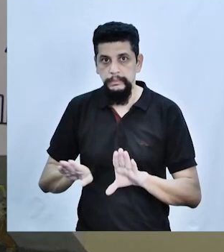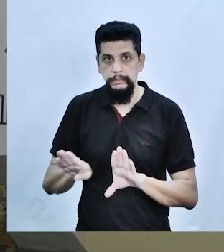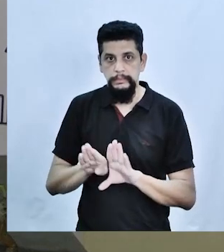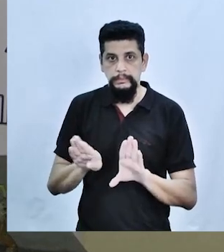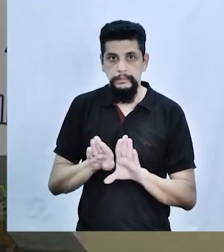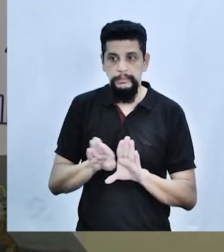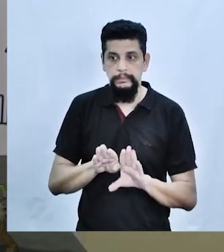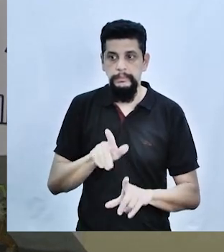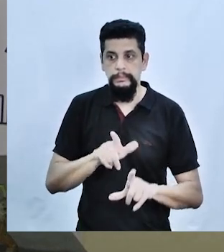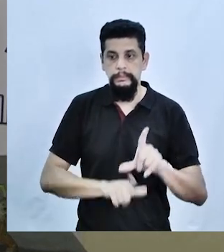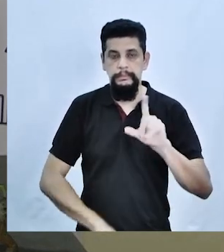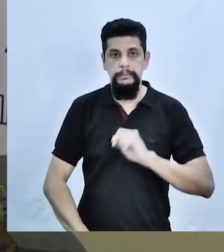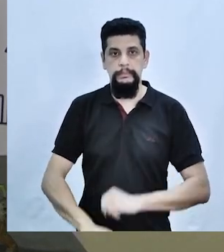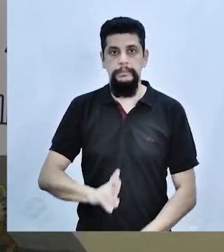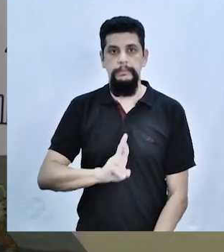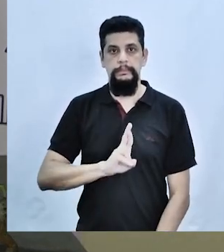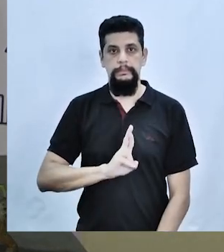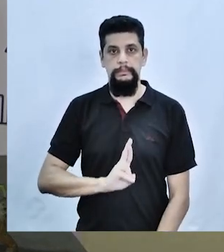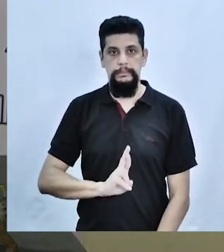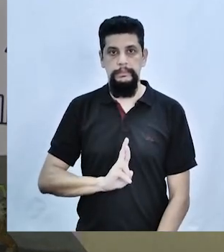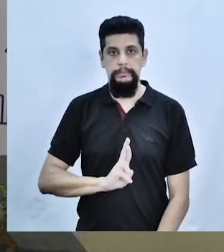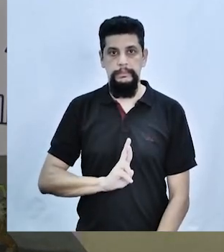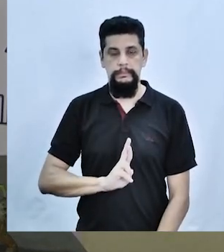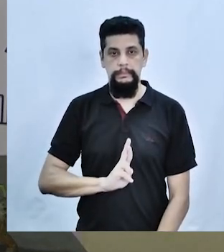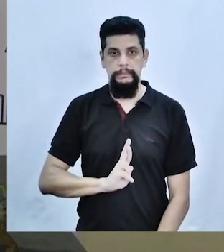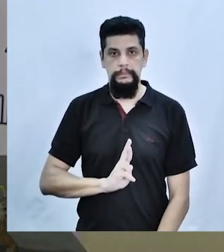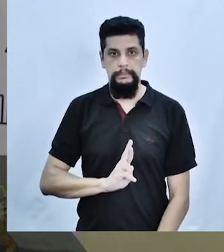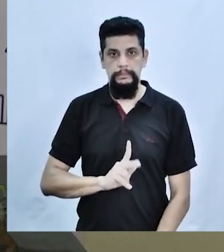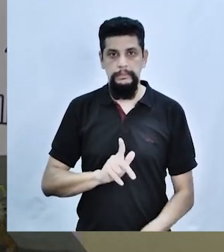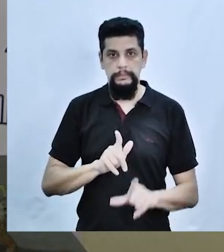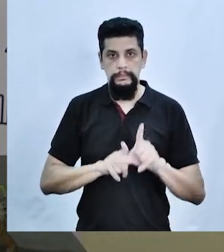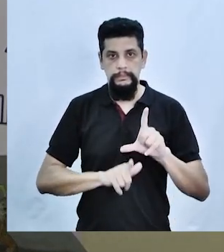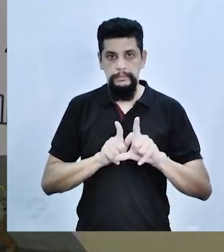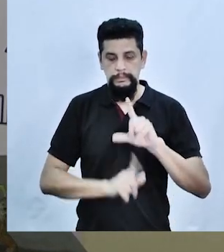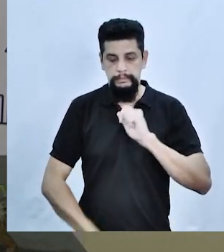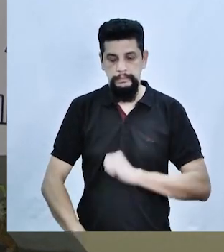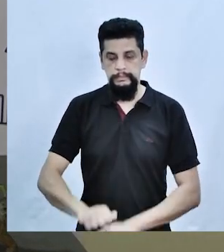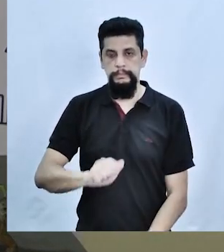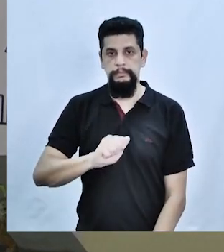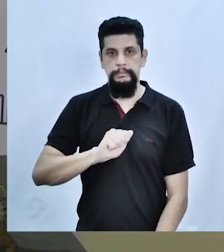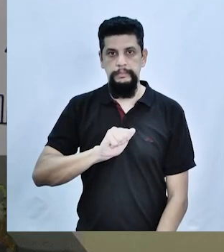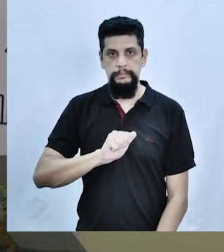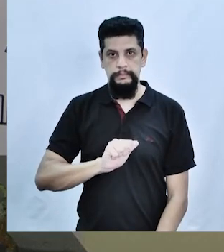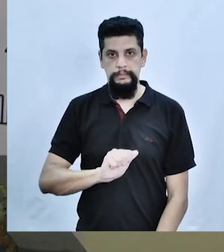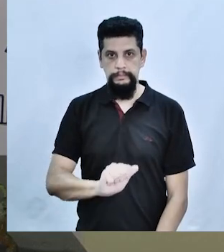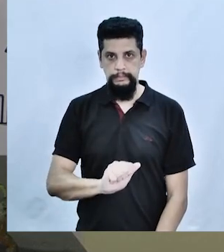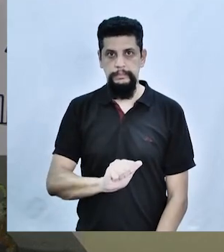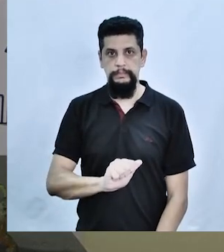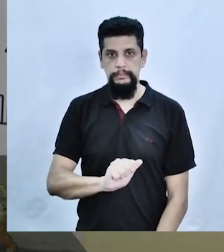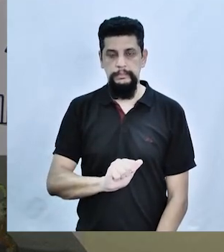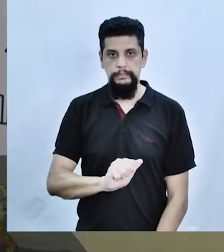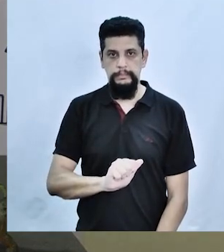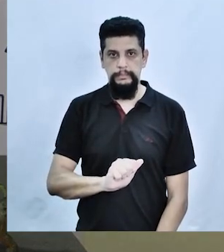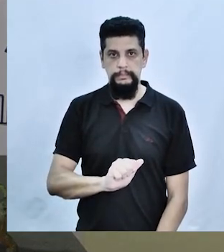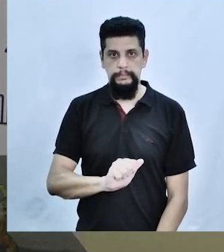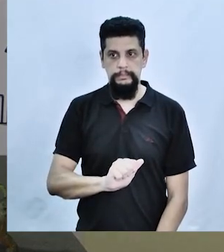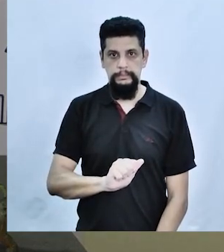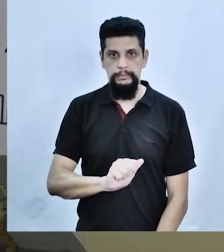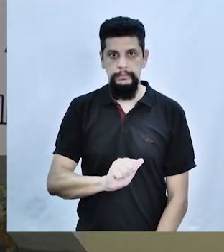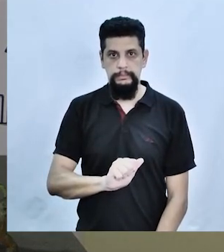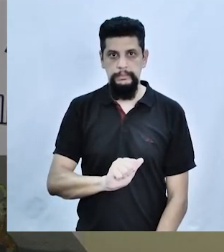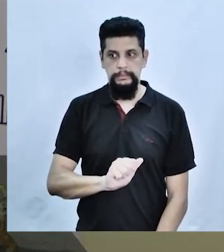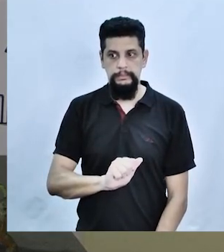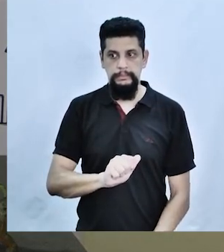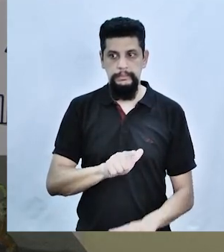Depois nós pegamos o R. Nós pegamos que a gente separou. O A. Essas são as letras que separamos, não está na